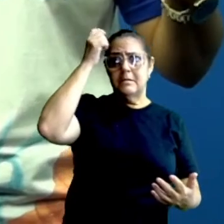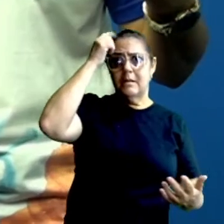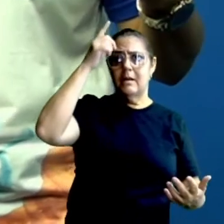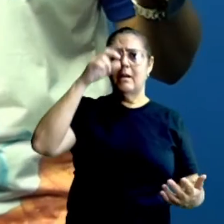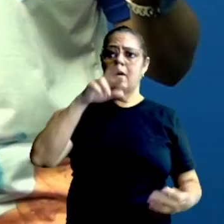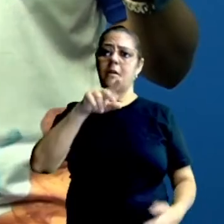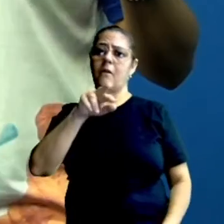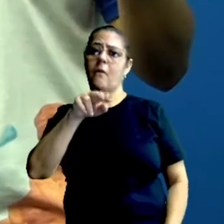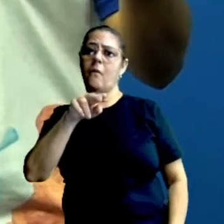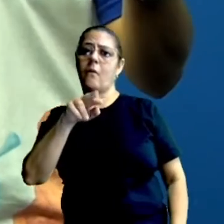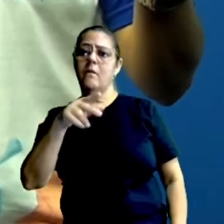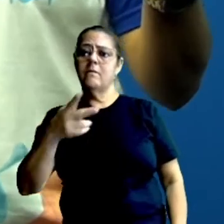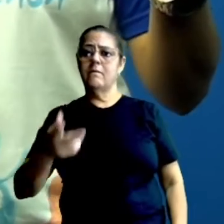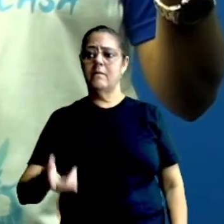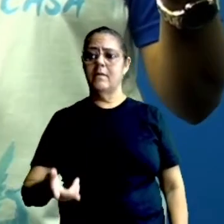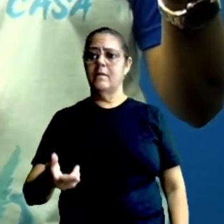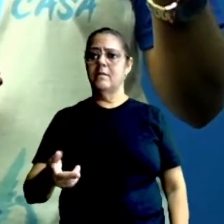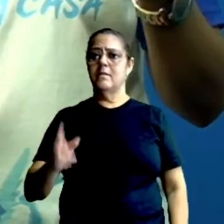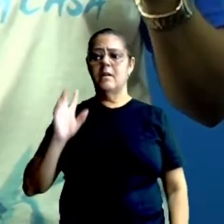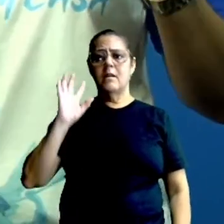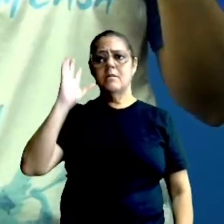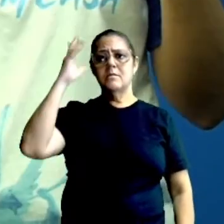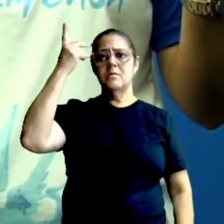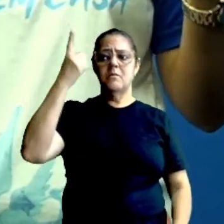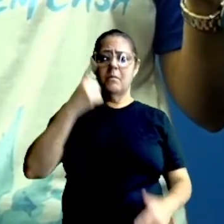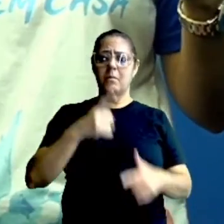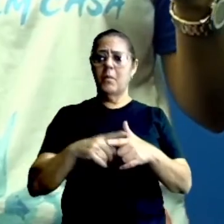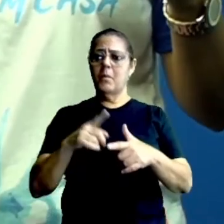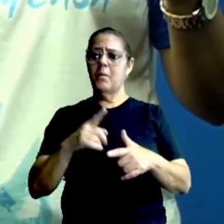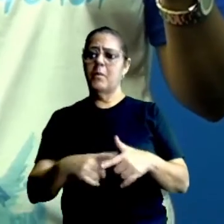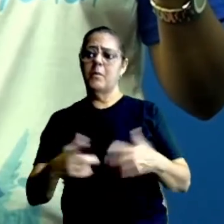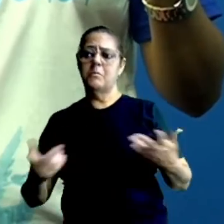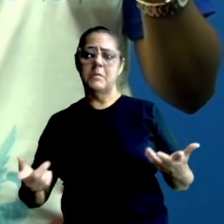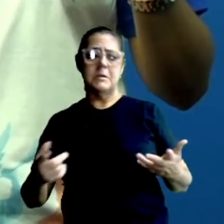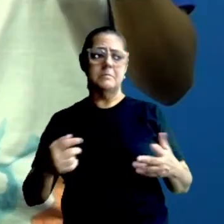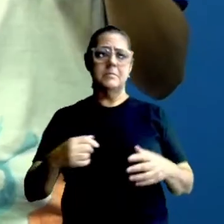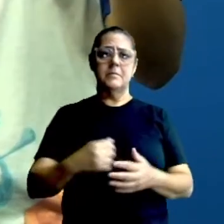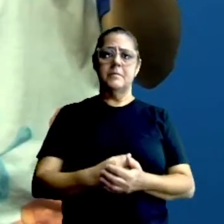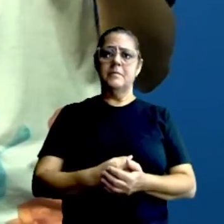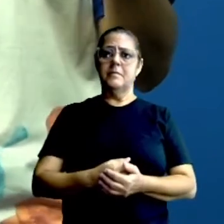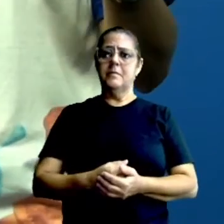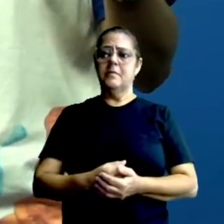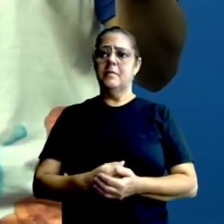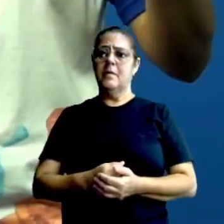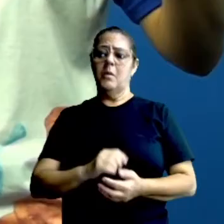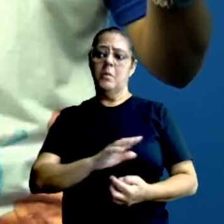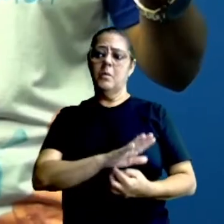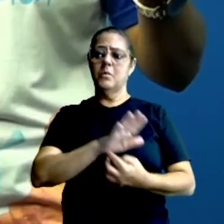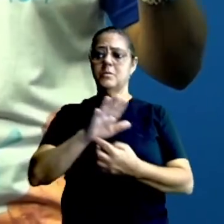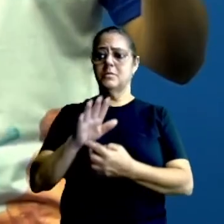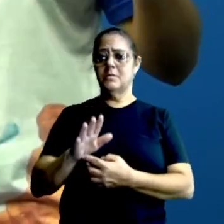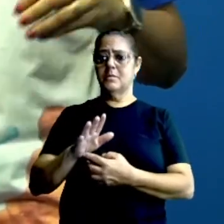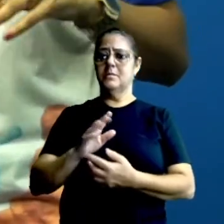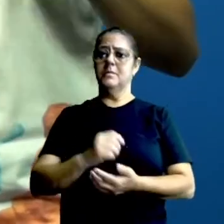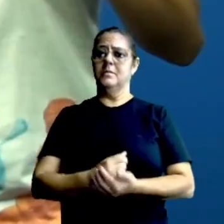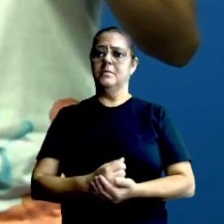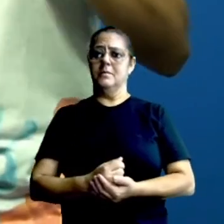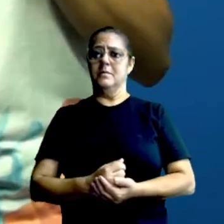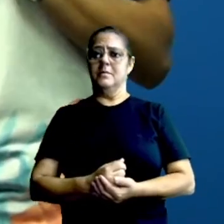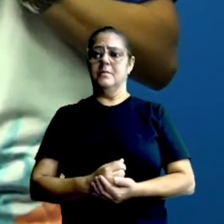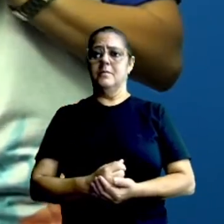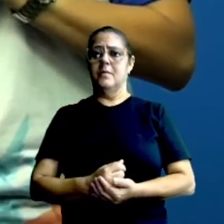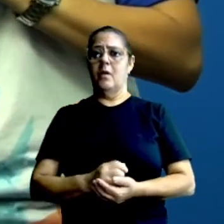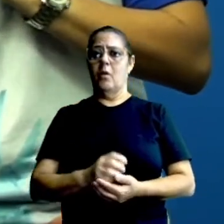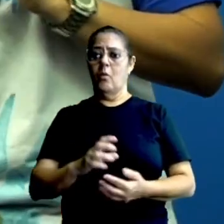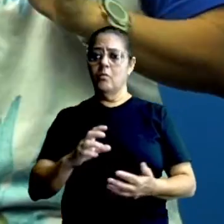envolvendo igualdades e aí a gente vai resolver problemas básicos com representação simbólica, tá?